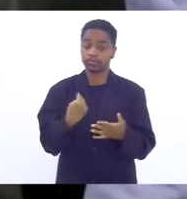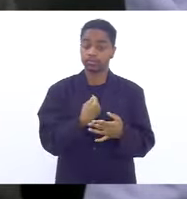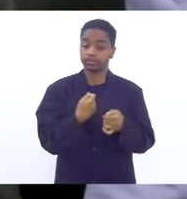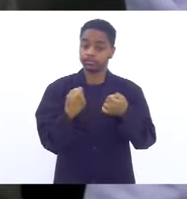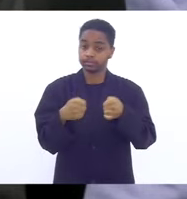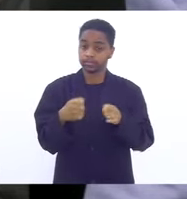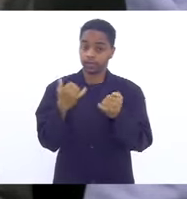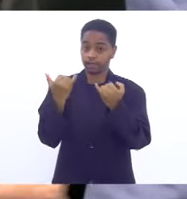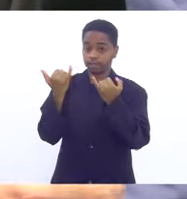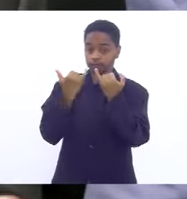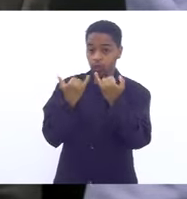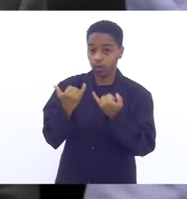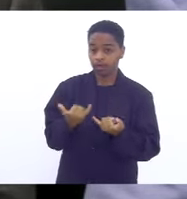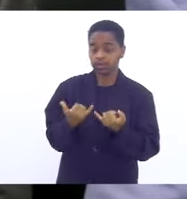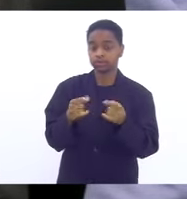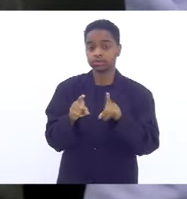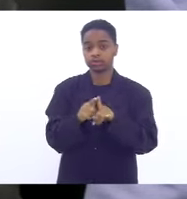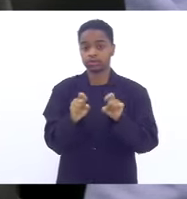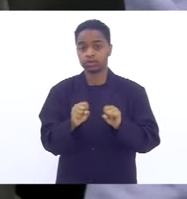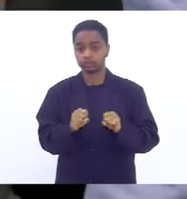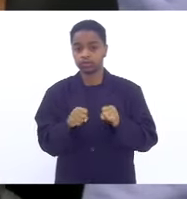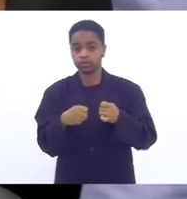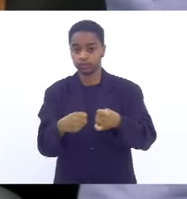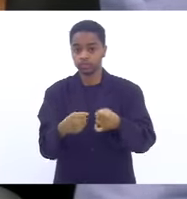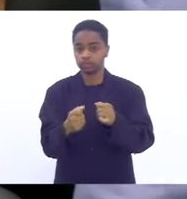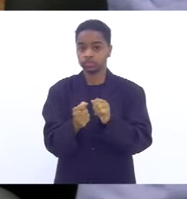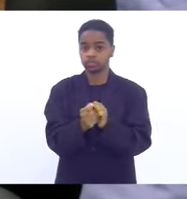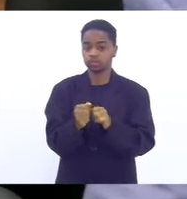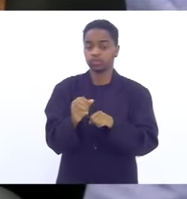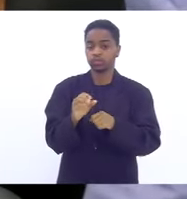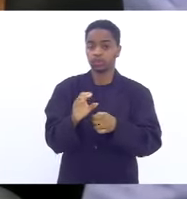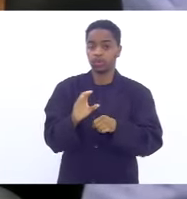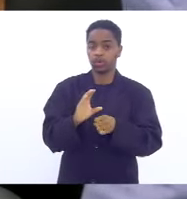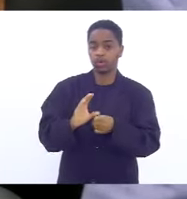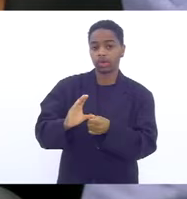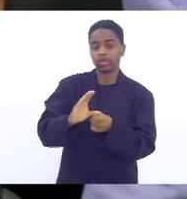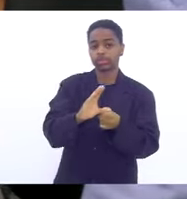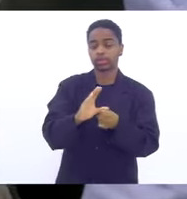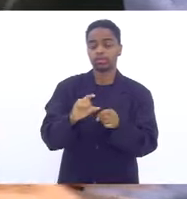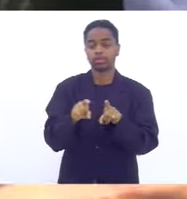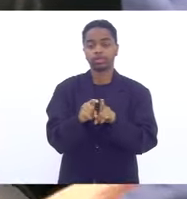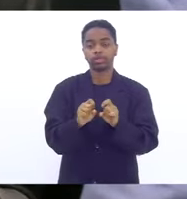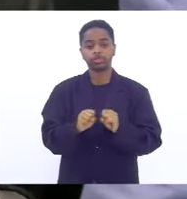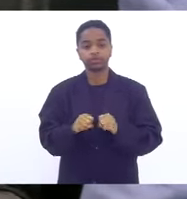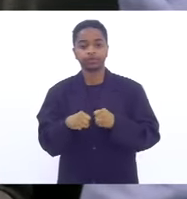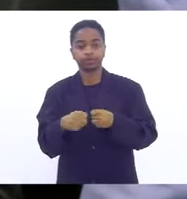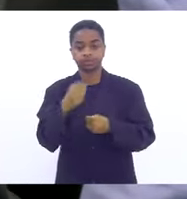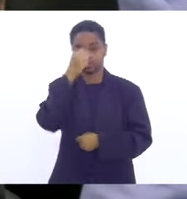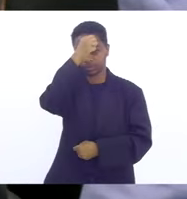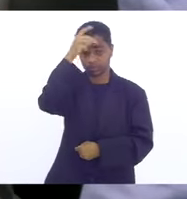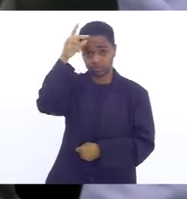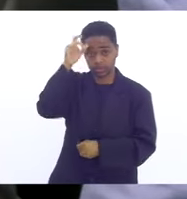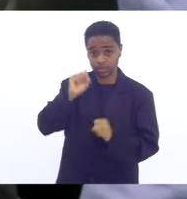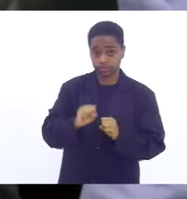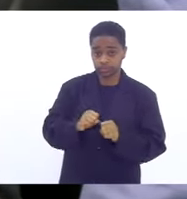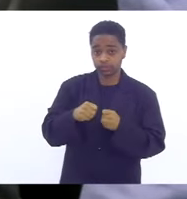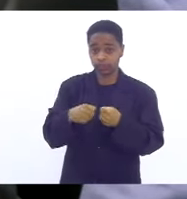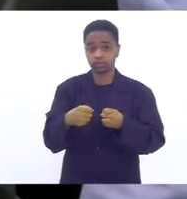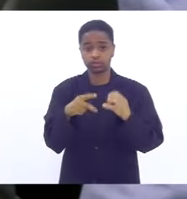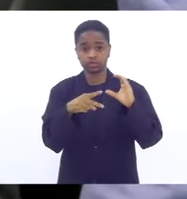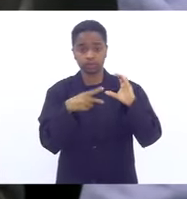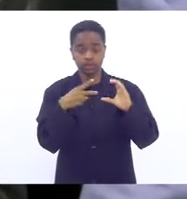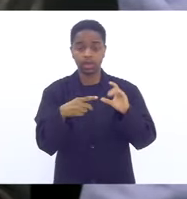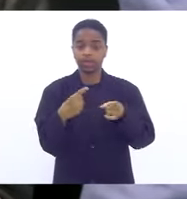informações necessárias, o esforço desse colegiado, o esforço dos prefeitos, o esforço das câmaras de vereadores. Isso